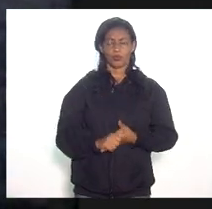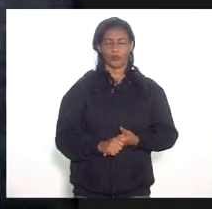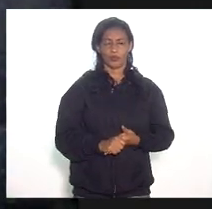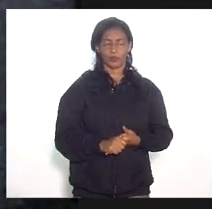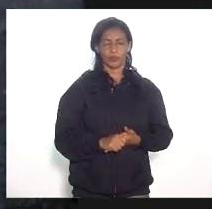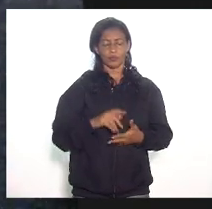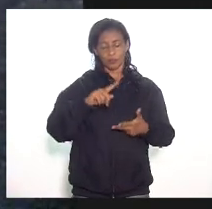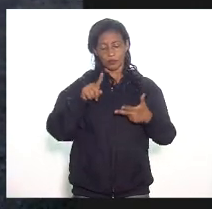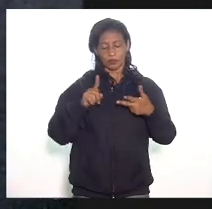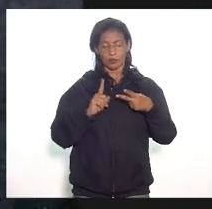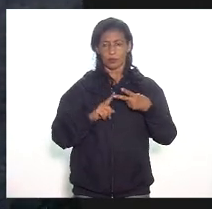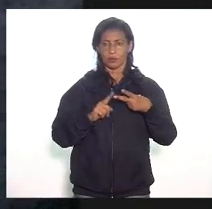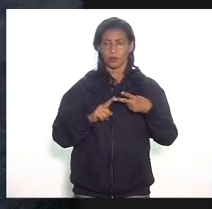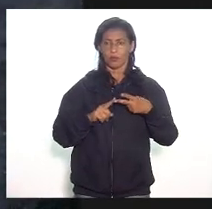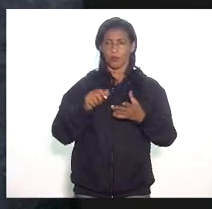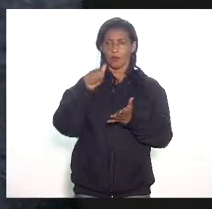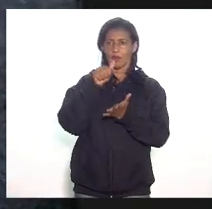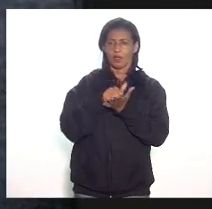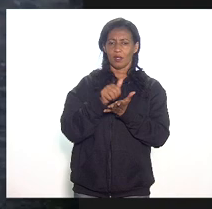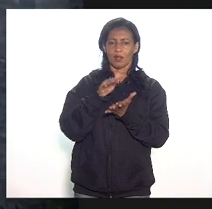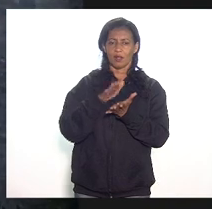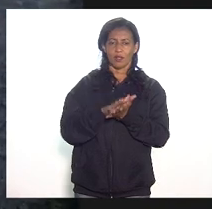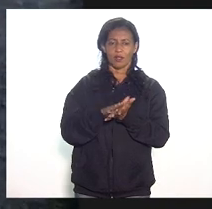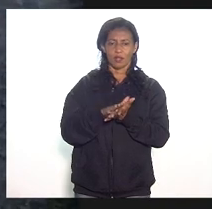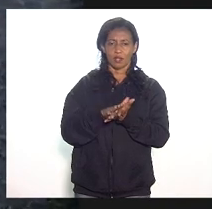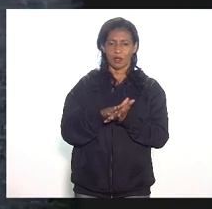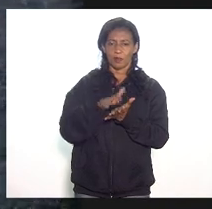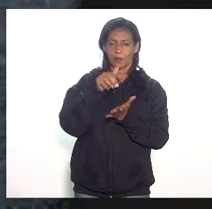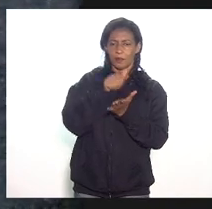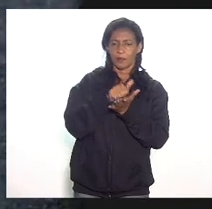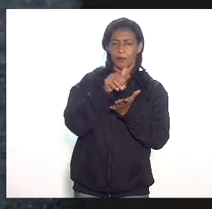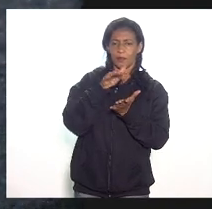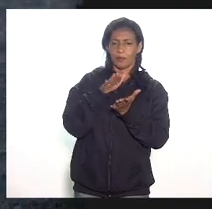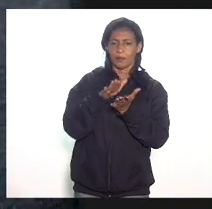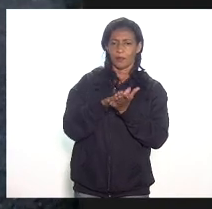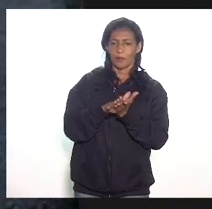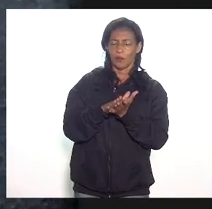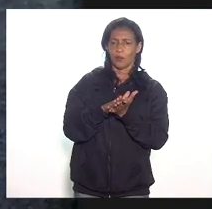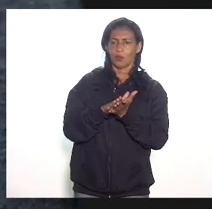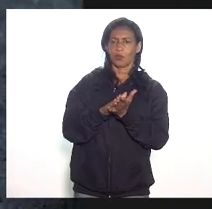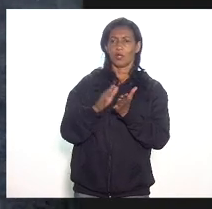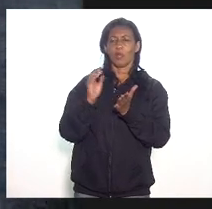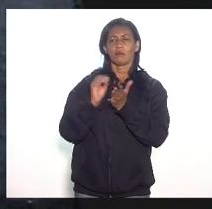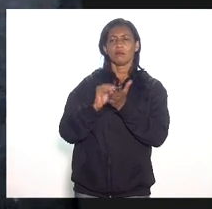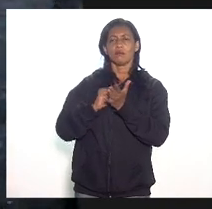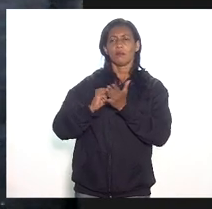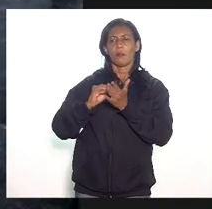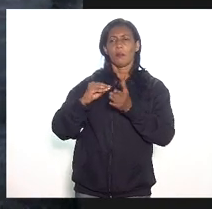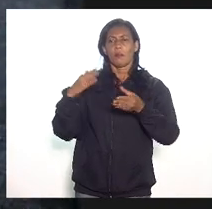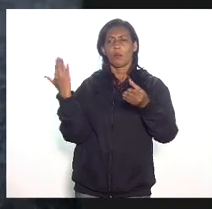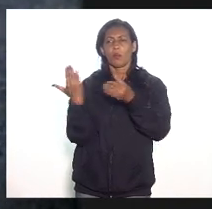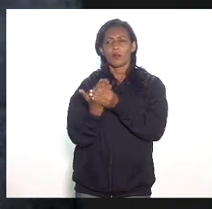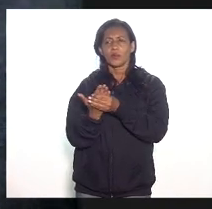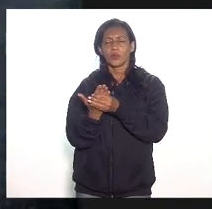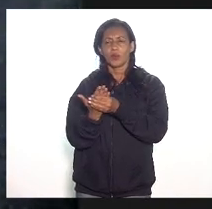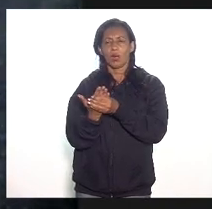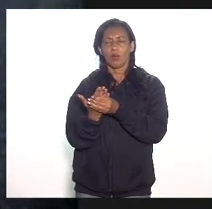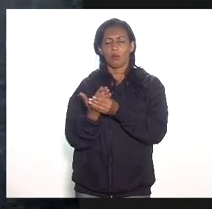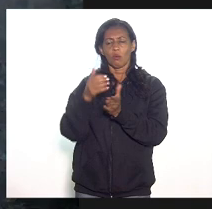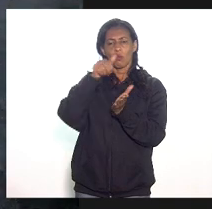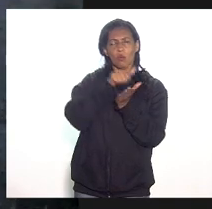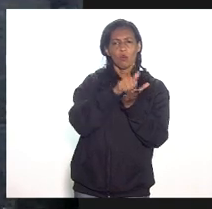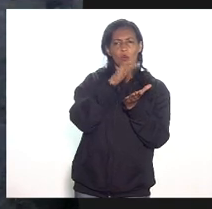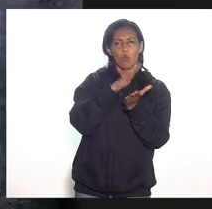Outro, multa por contumácia e improbidade processual. Além das multas por